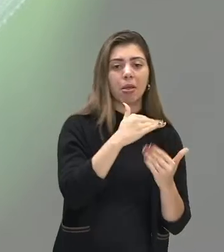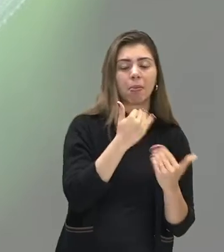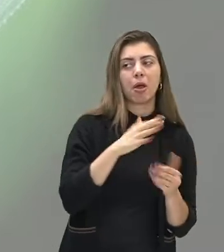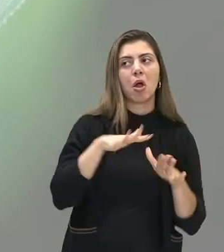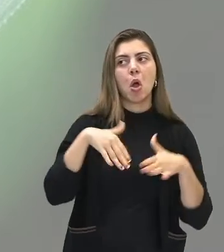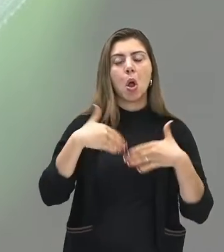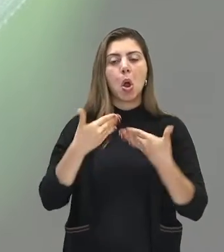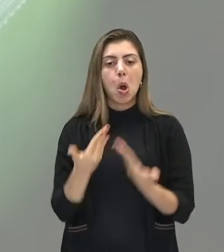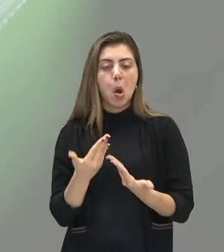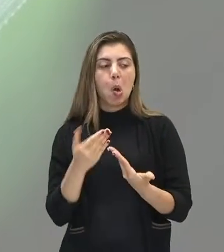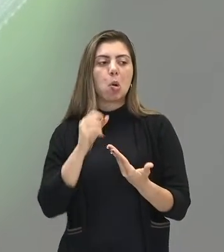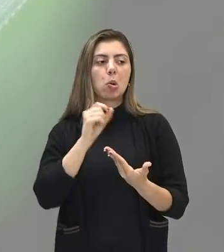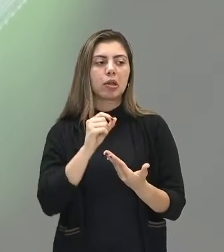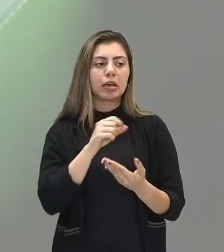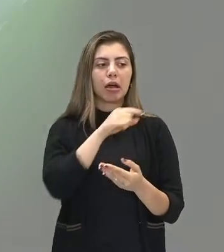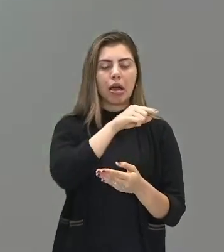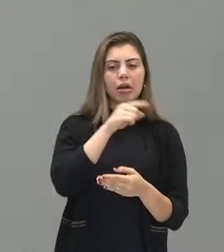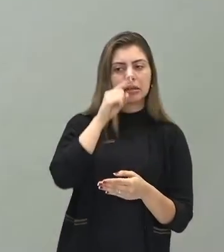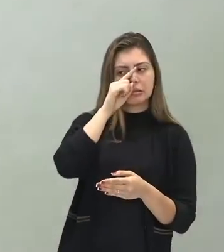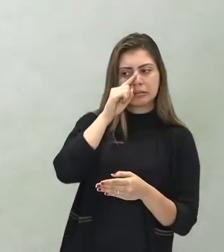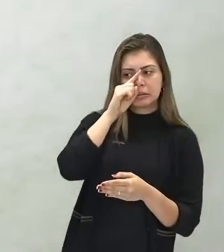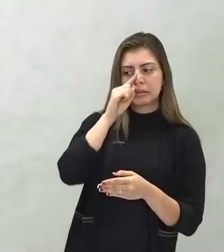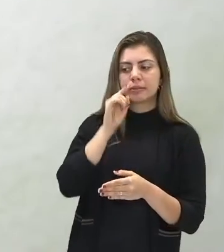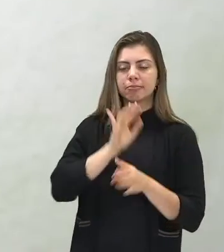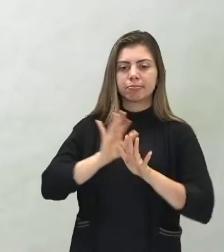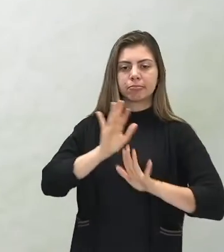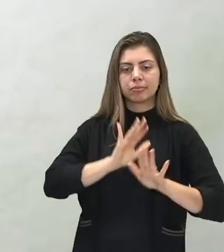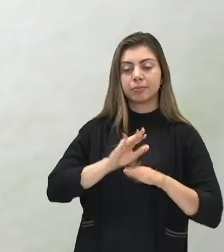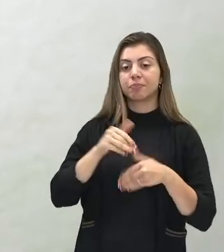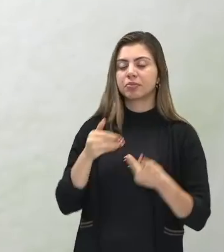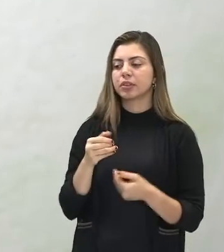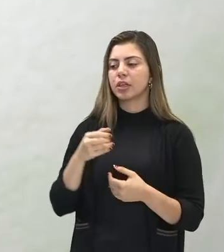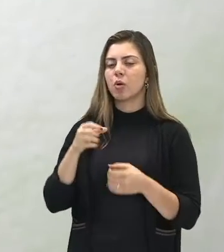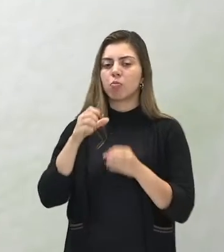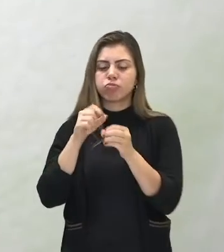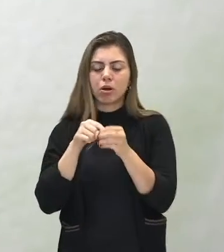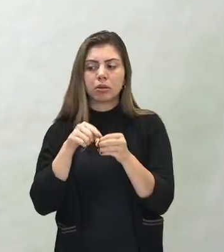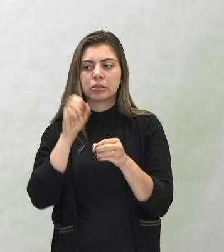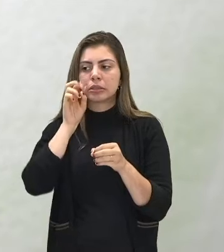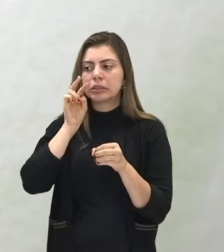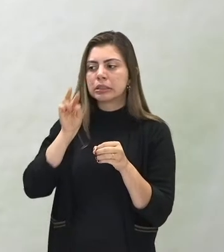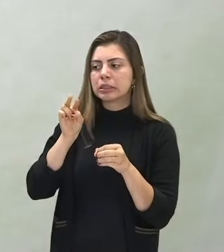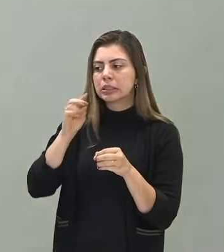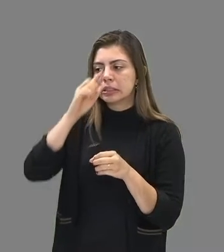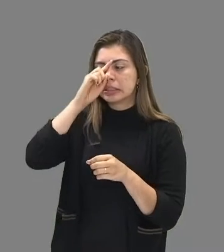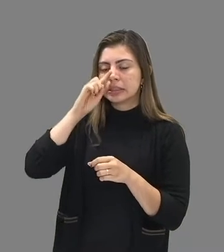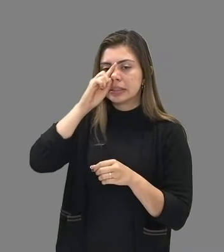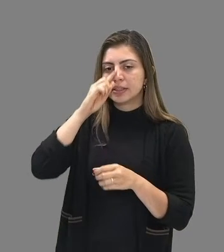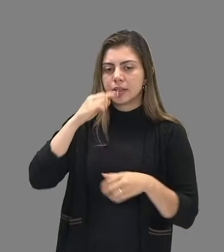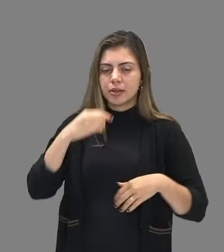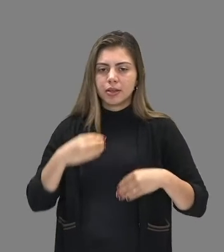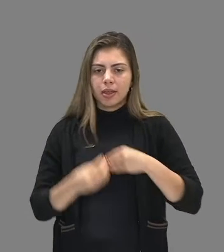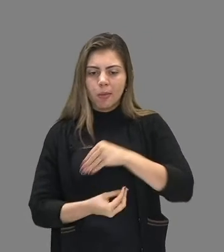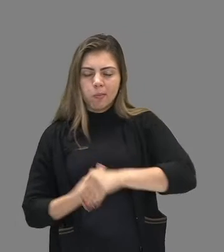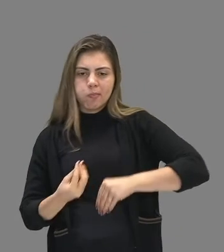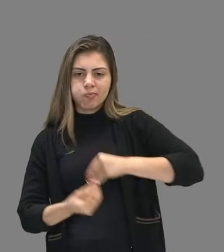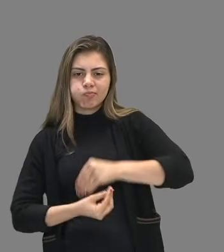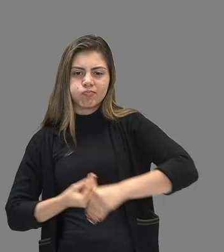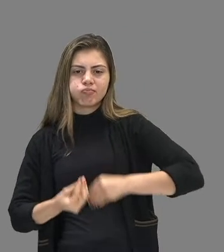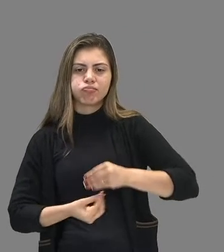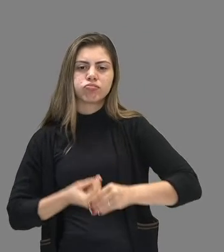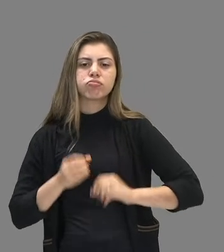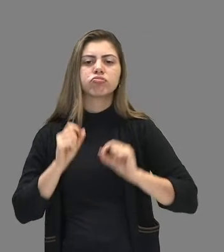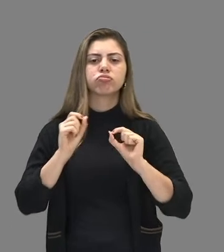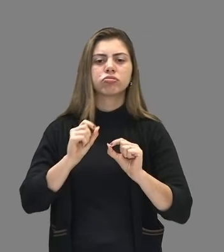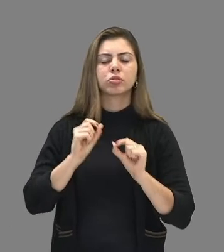que potenciais predadores recuem. Quando ameaçado, em seu organismo ocorre a mistura de soluções aquosas